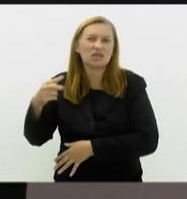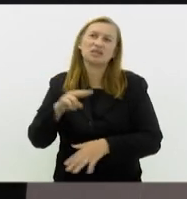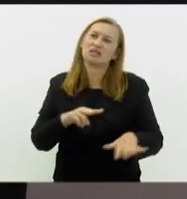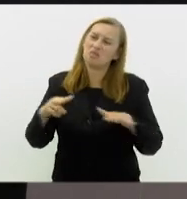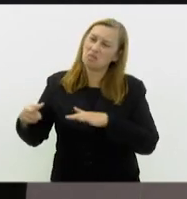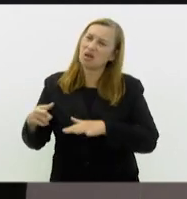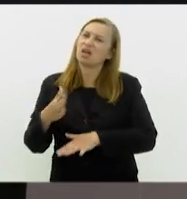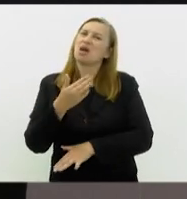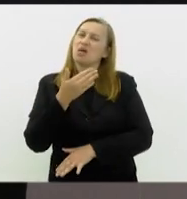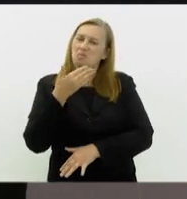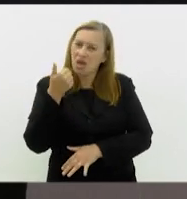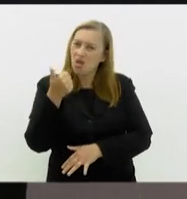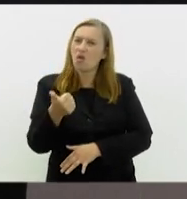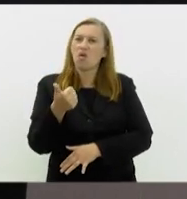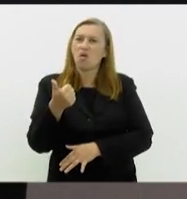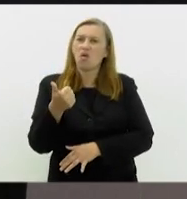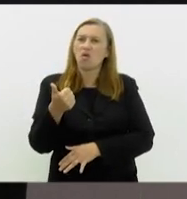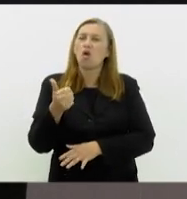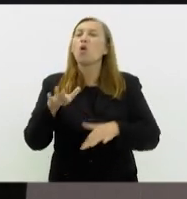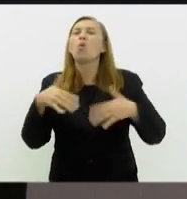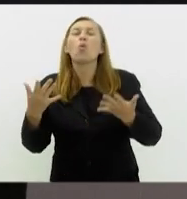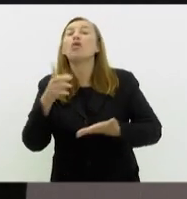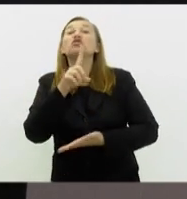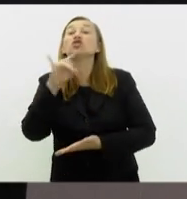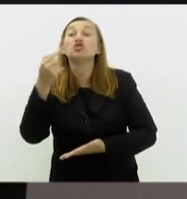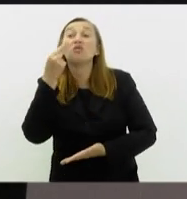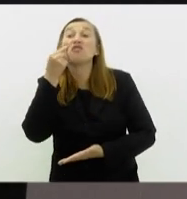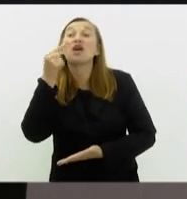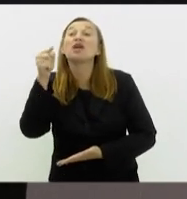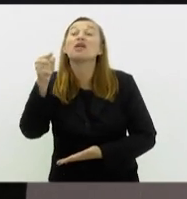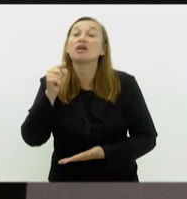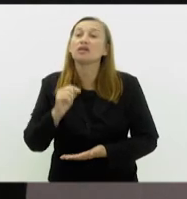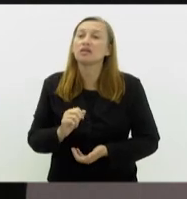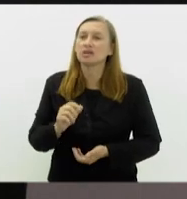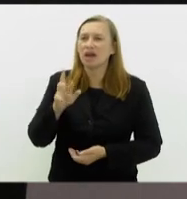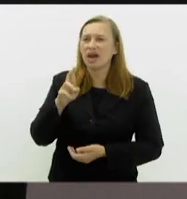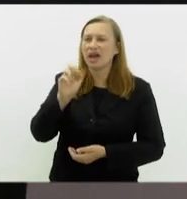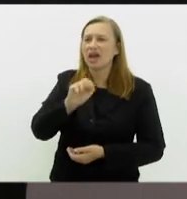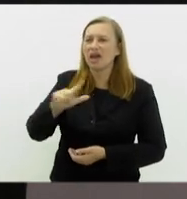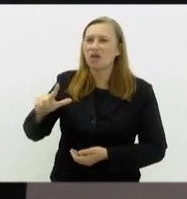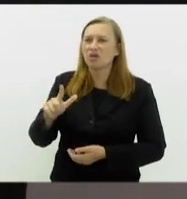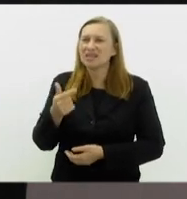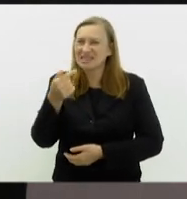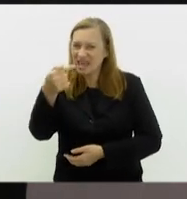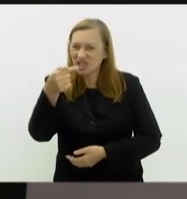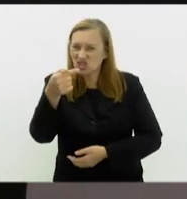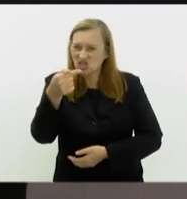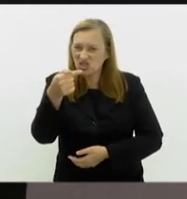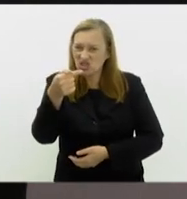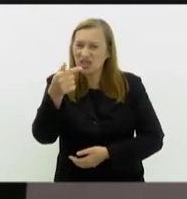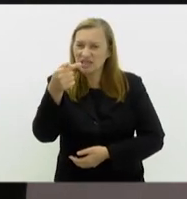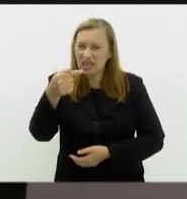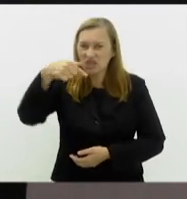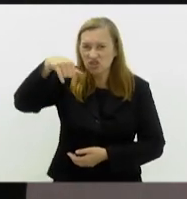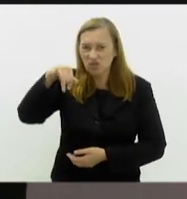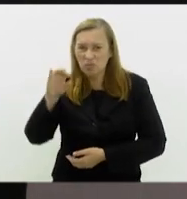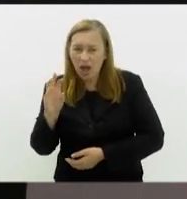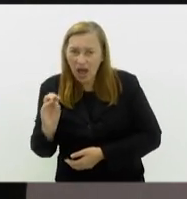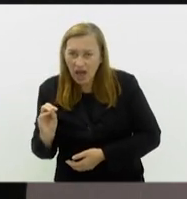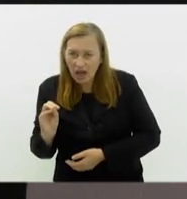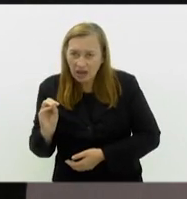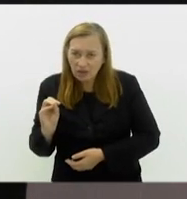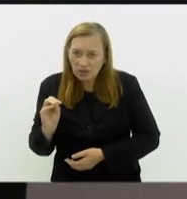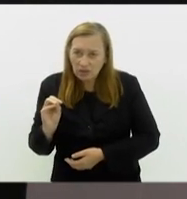que pode seria Qual dia você pode verificar para mim Raquel 7 7 7 7 de Maio